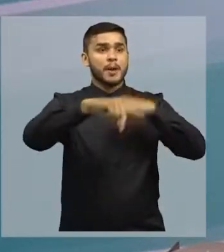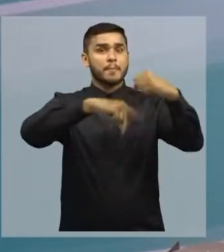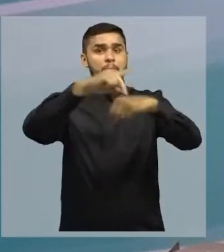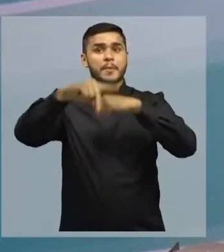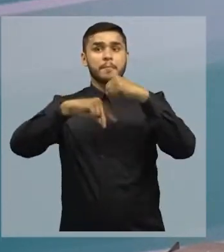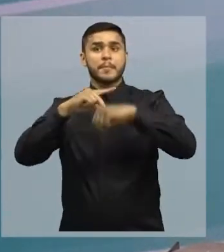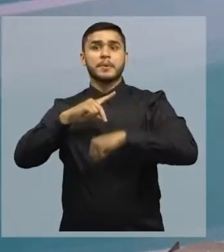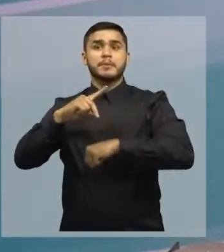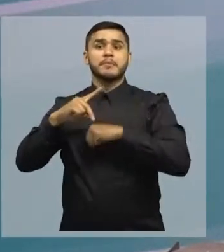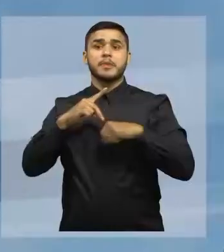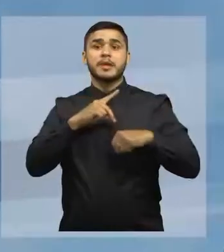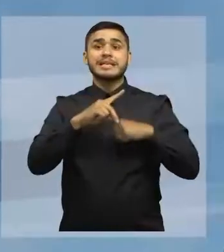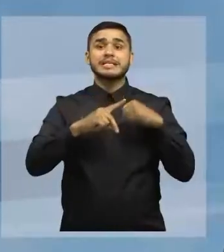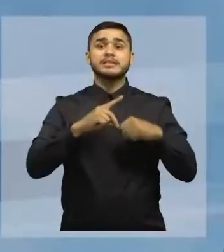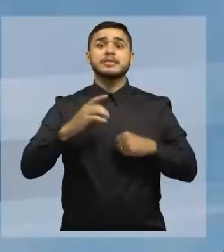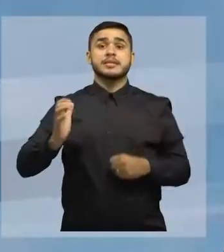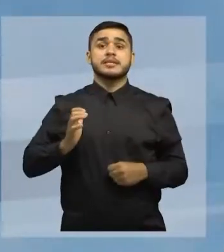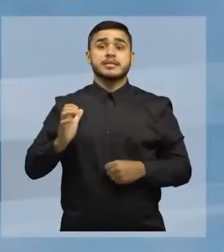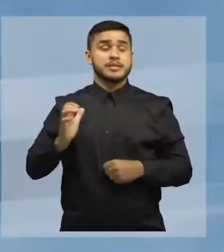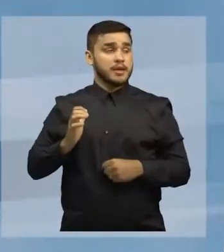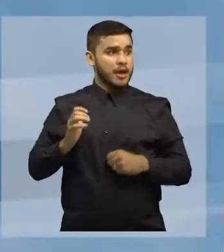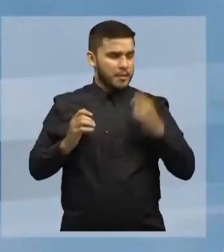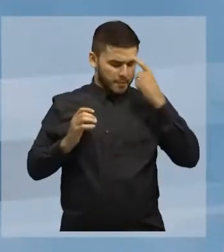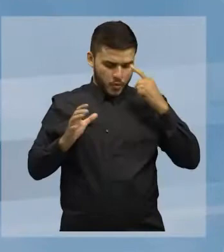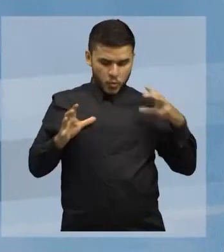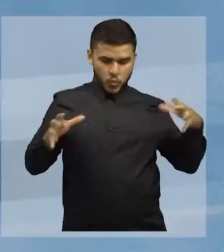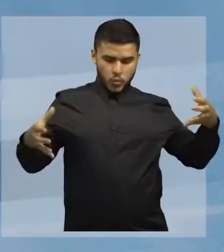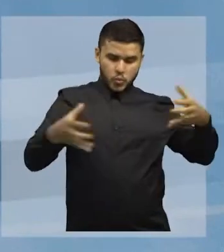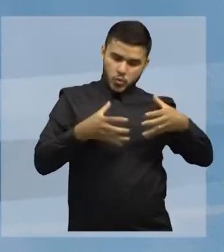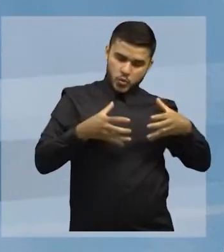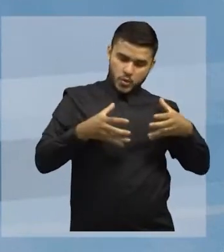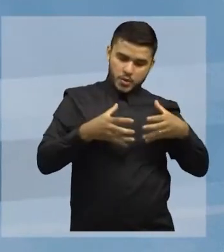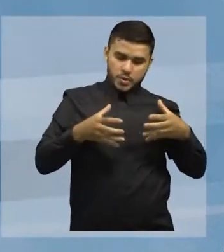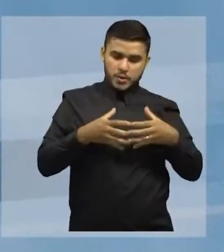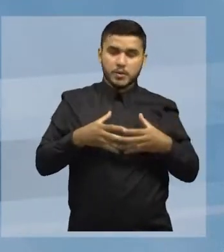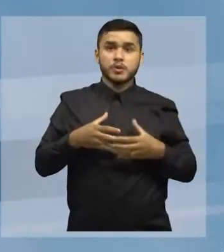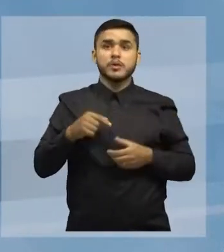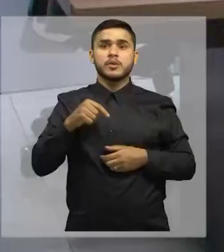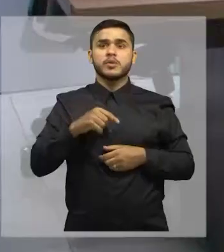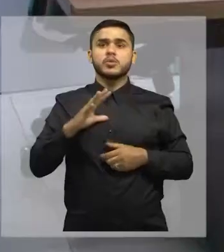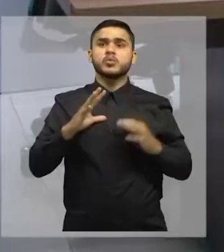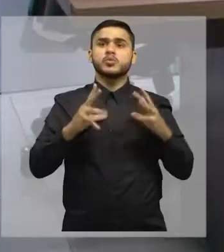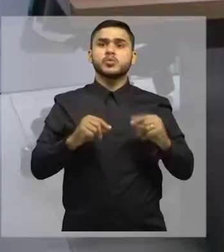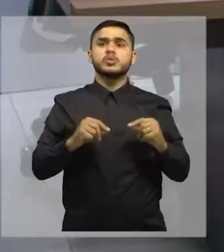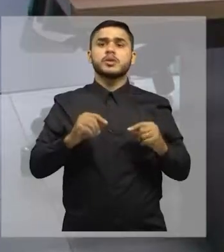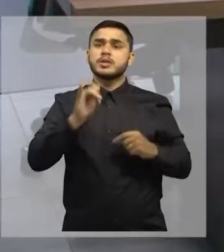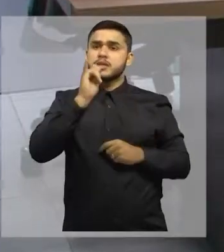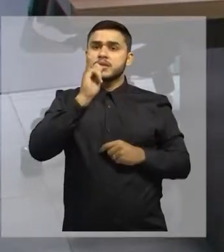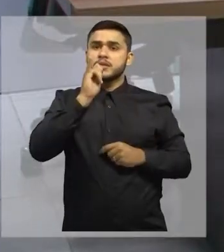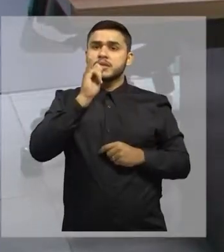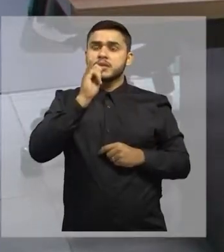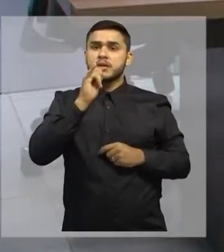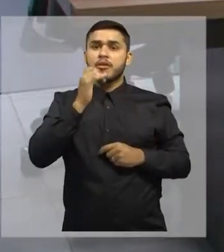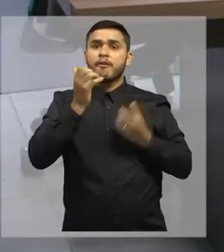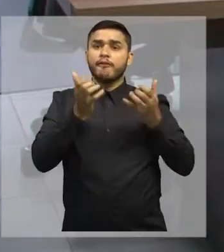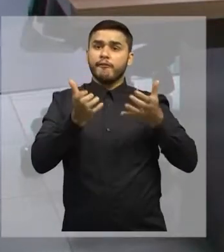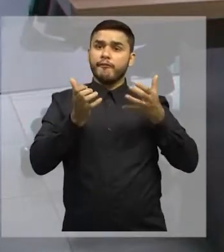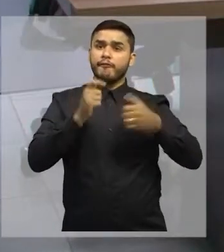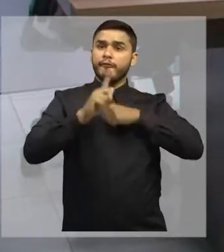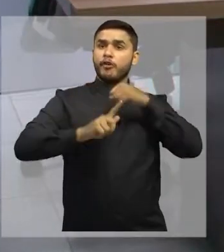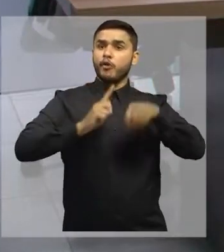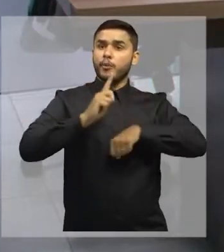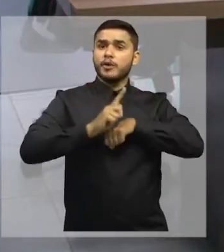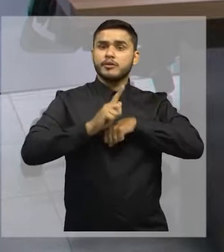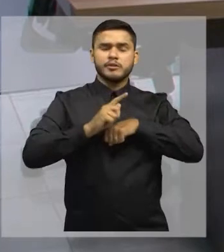eles que eram contra o globalismo, que queriam se fechar, o chanceler Ernesto Araújo, o presidente, o globalismo está tomando conta. É